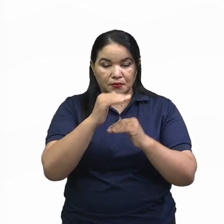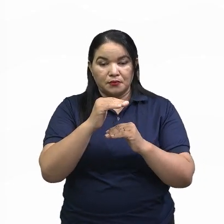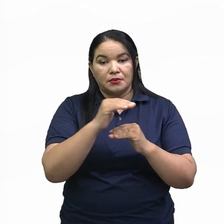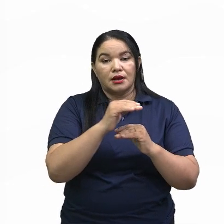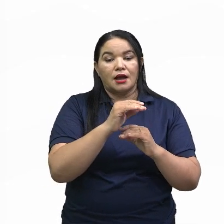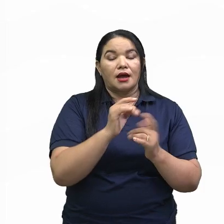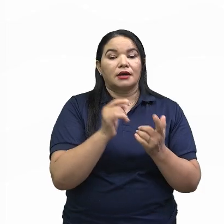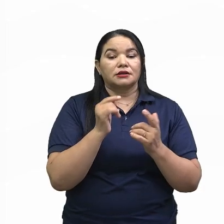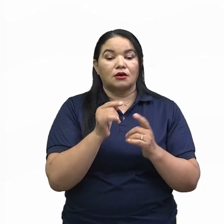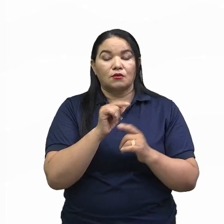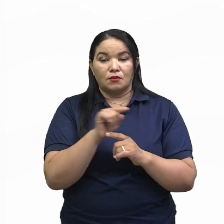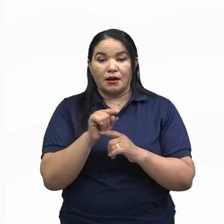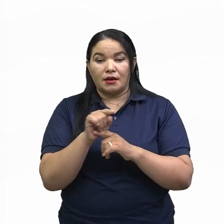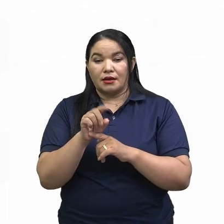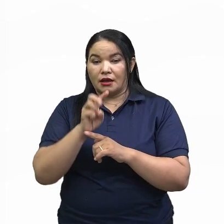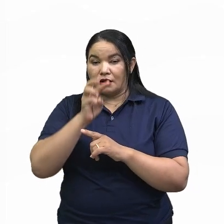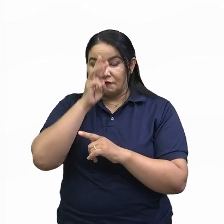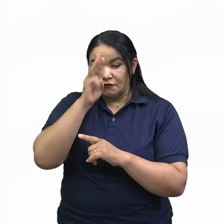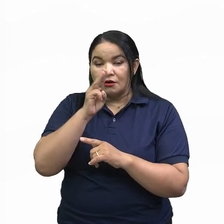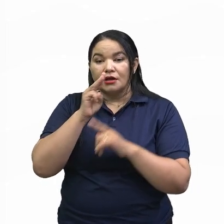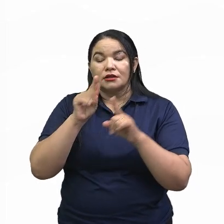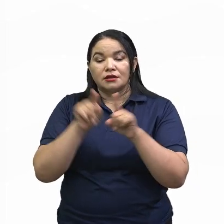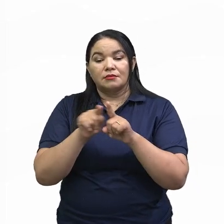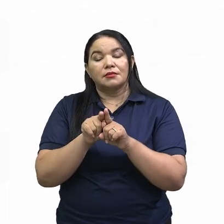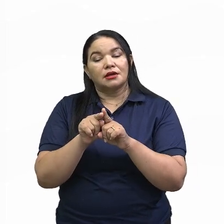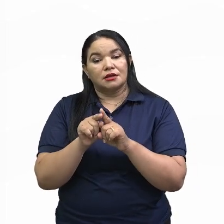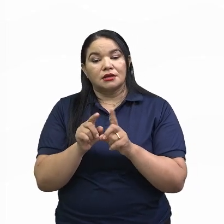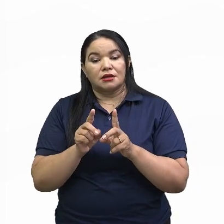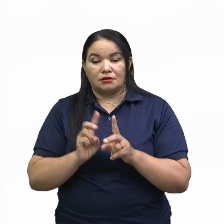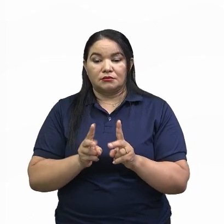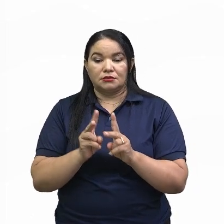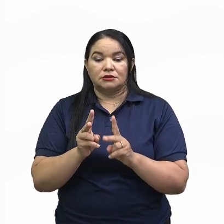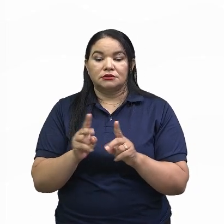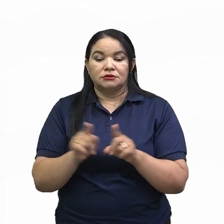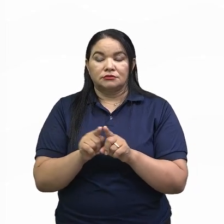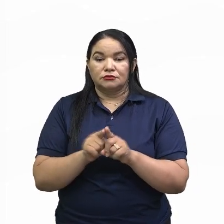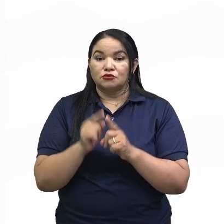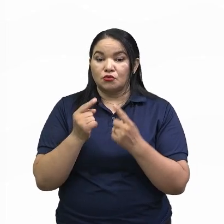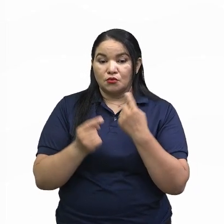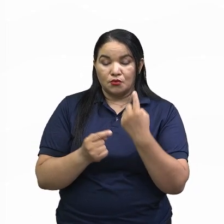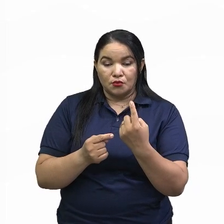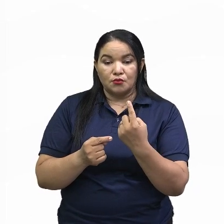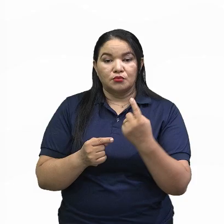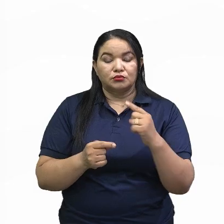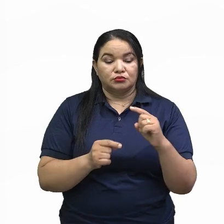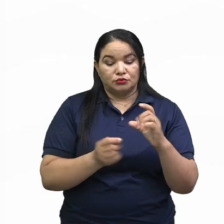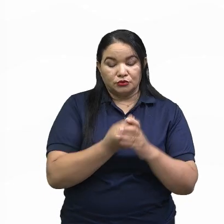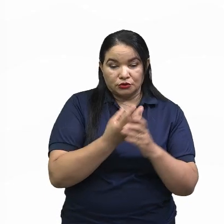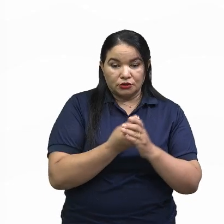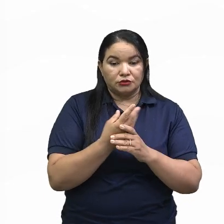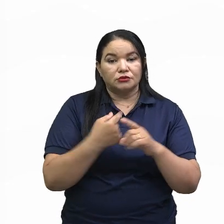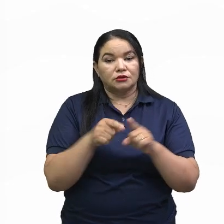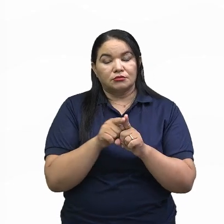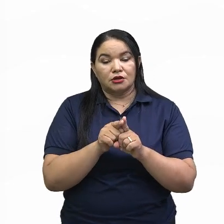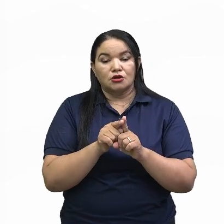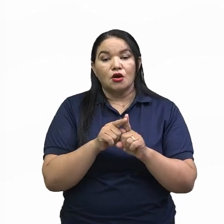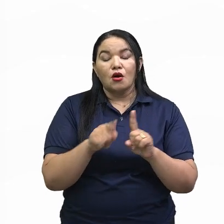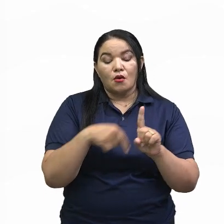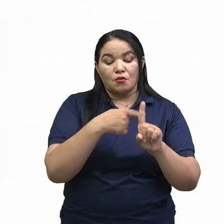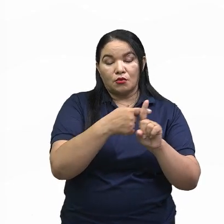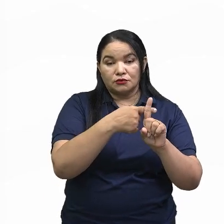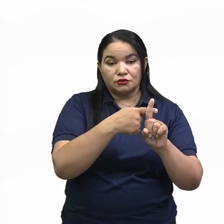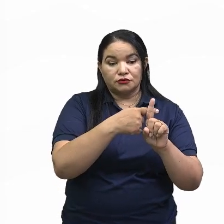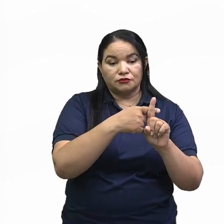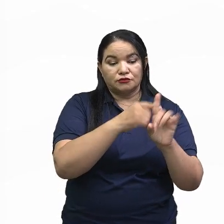em cada gerador. E a tensão equivalente também vai ser a tensão de um dos geradores. Os polos positivos estão conectados